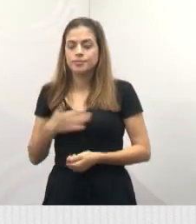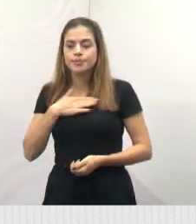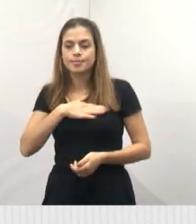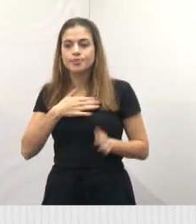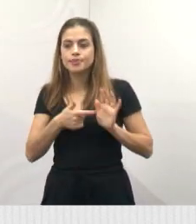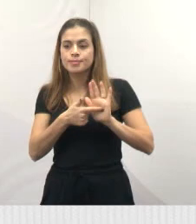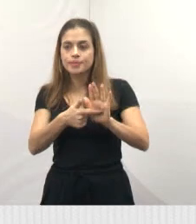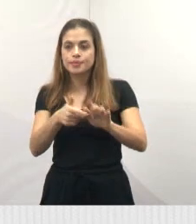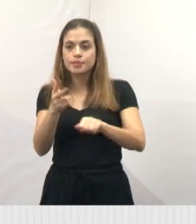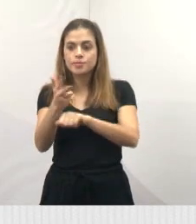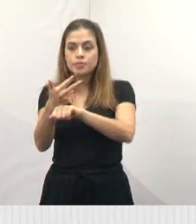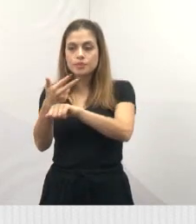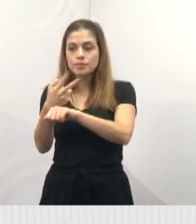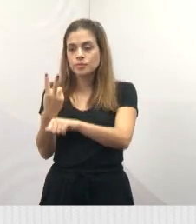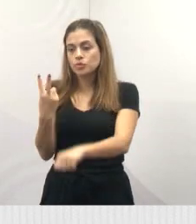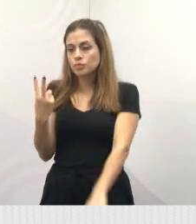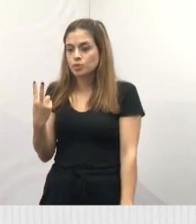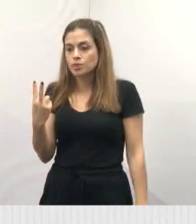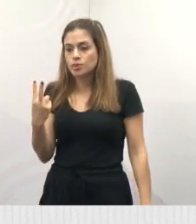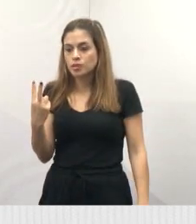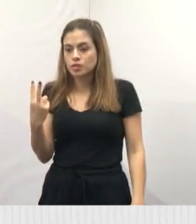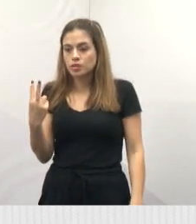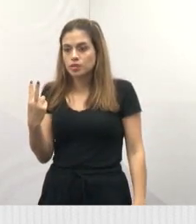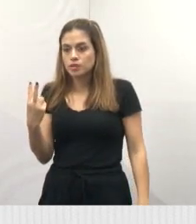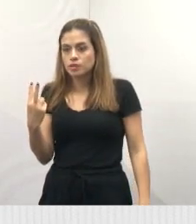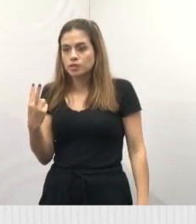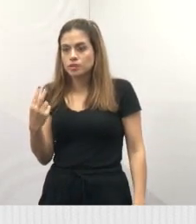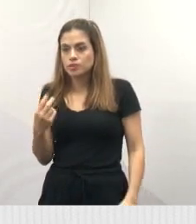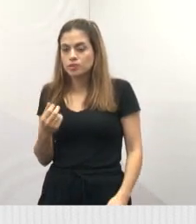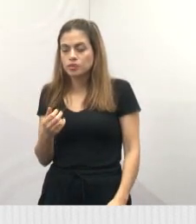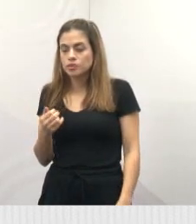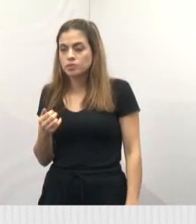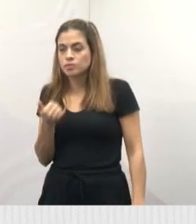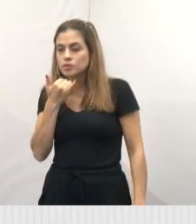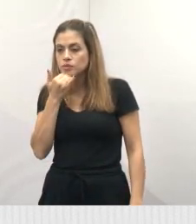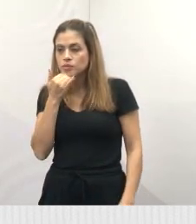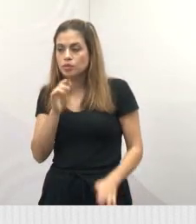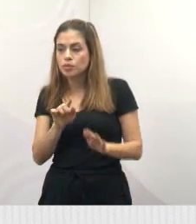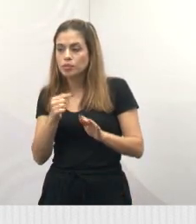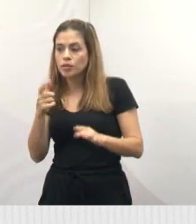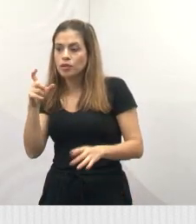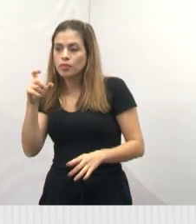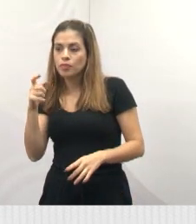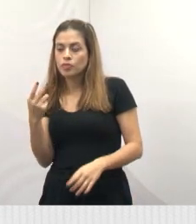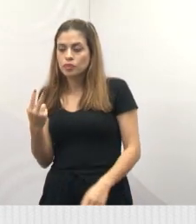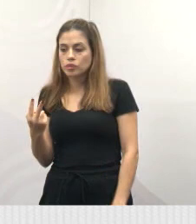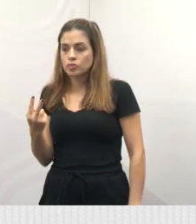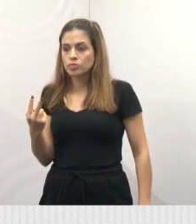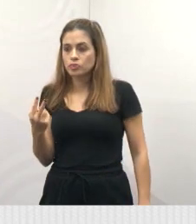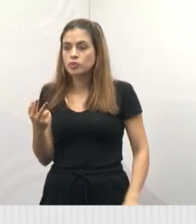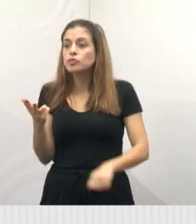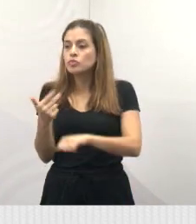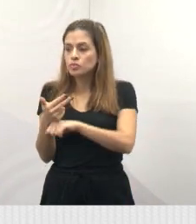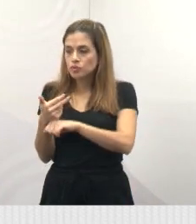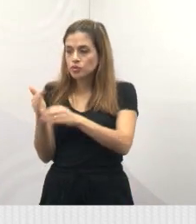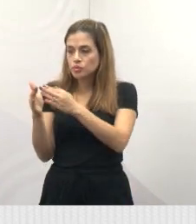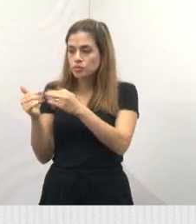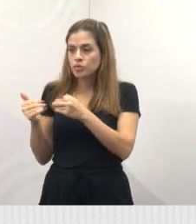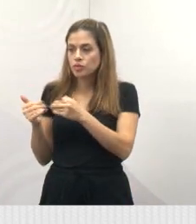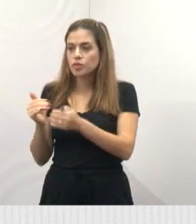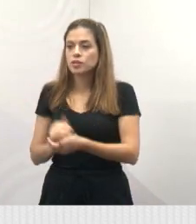seu vídeo 2, o slide 2, por gentileza. Pode colocar o vídeo, por